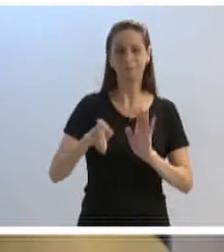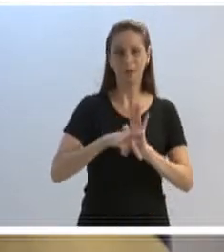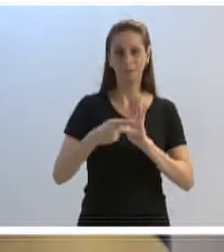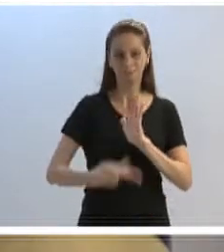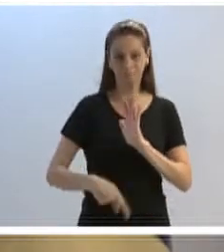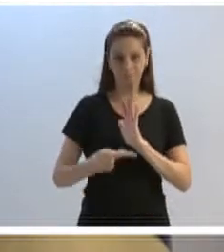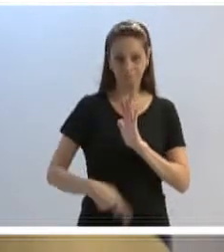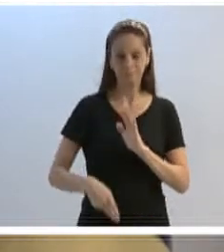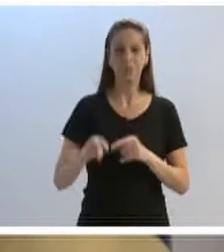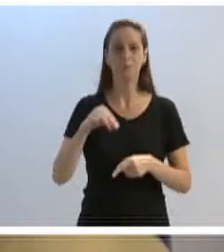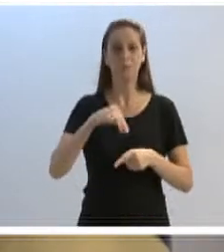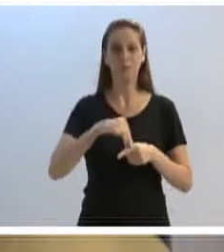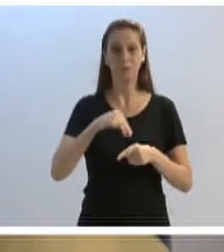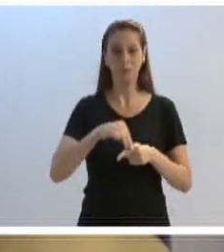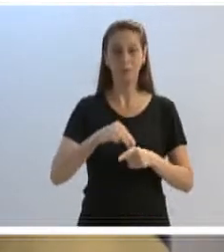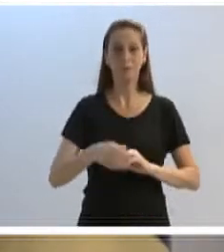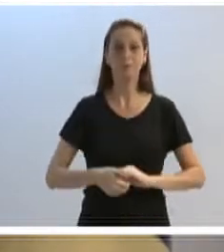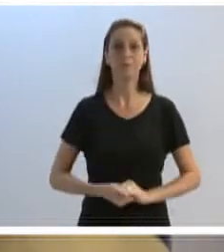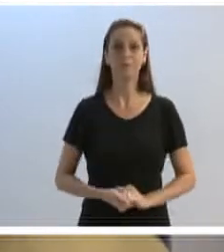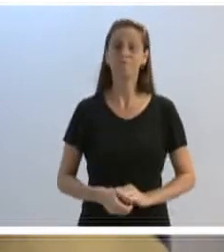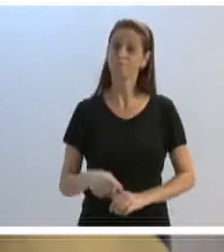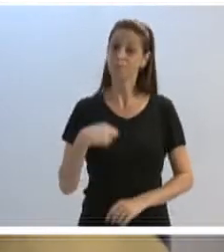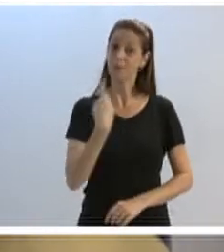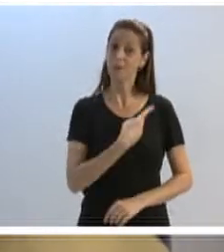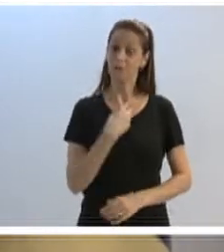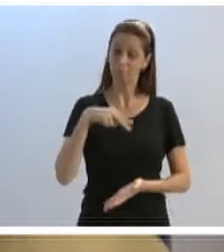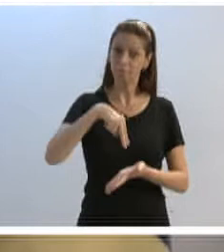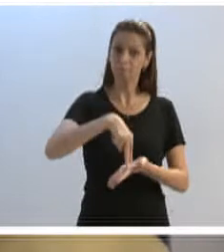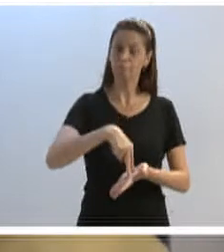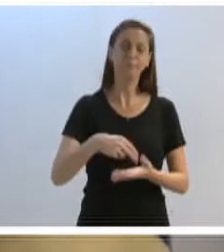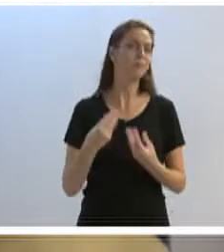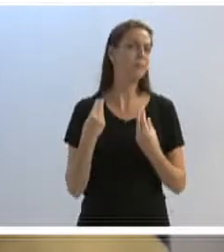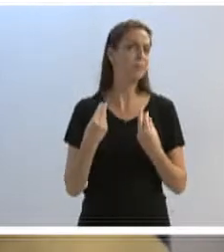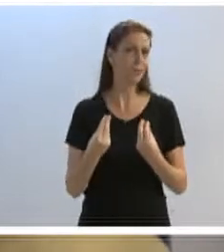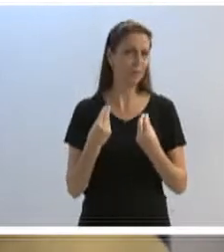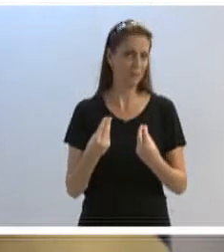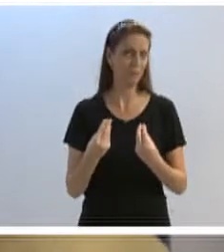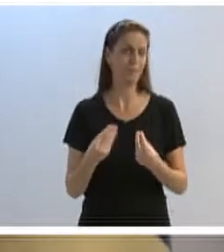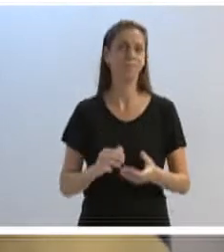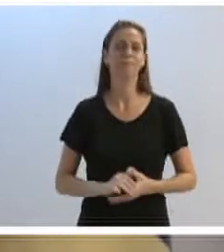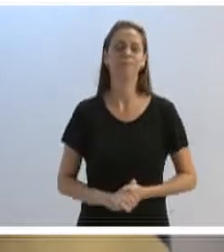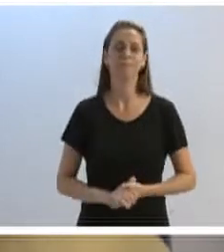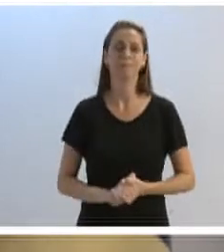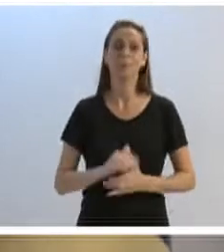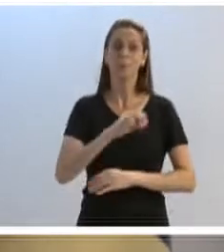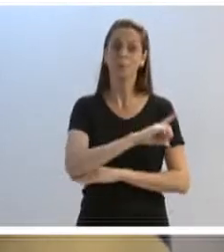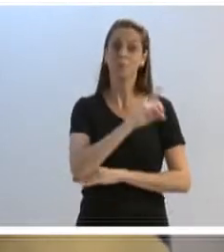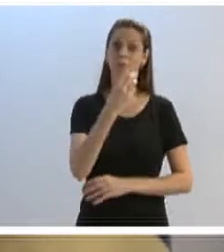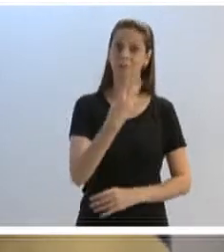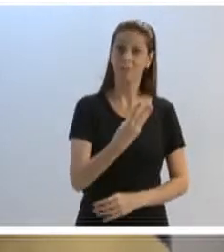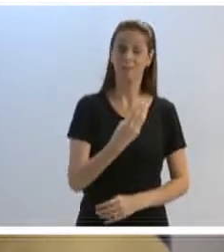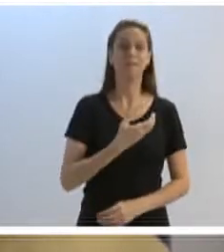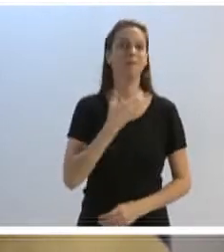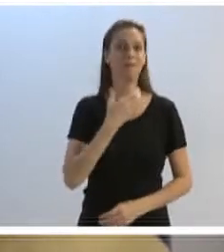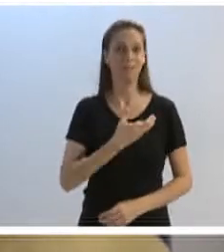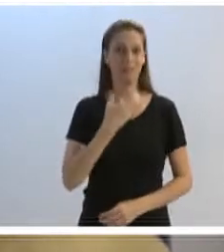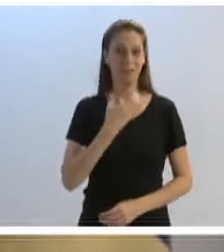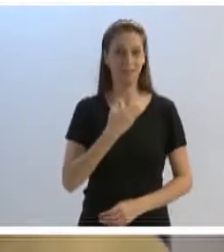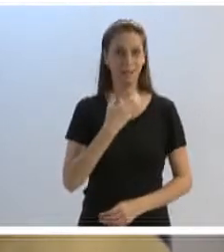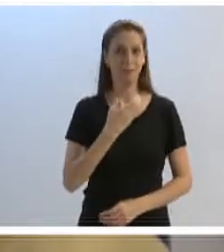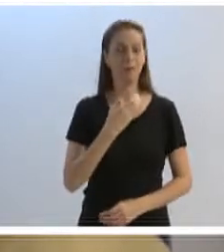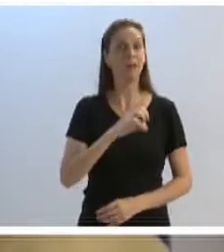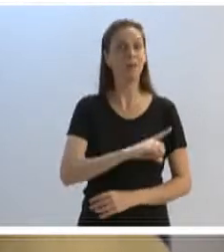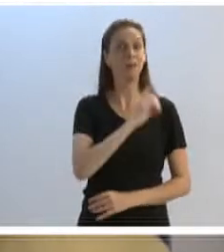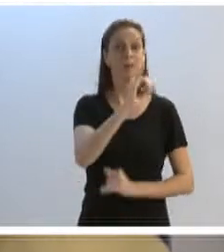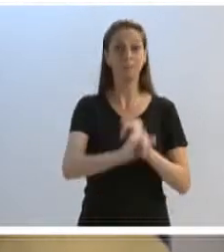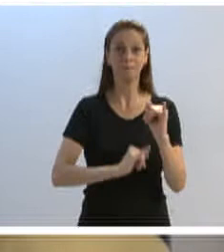do Direito da Pessoa com Deficiência e nós estamos aqui para falar sobre o dia 3 de dezembro, que foi o Dia